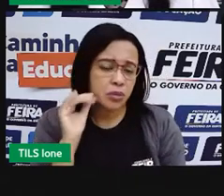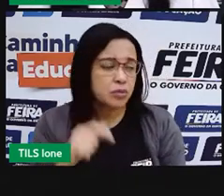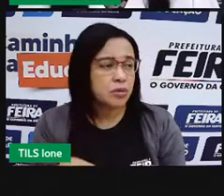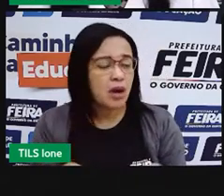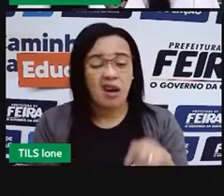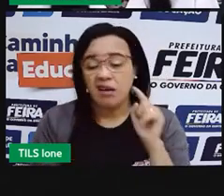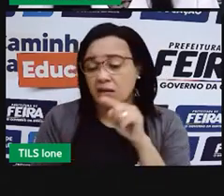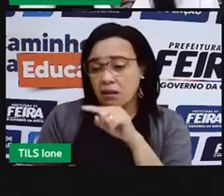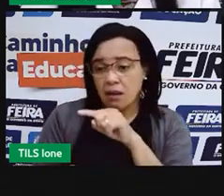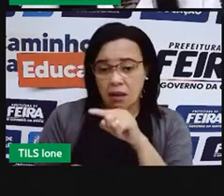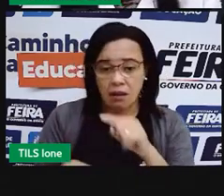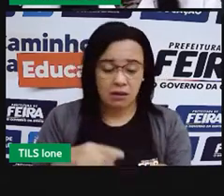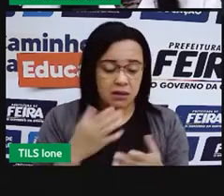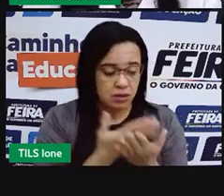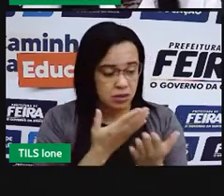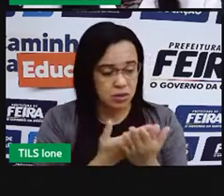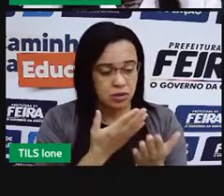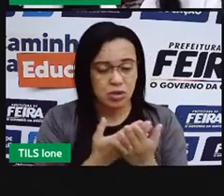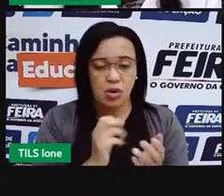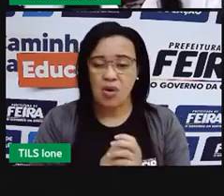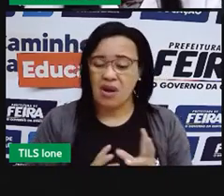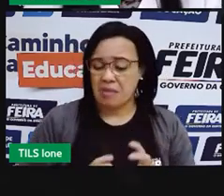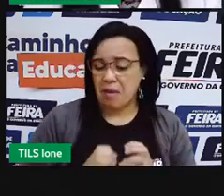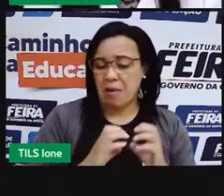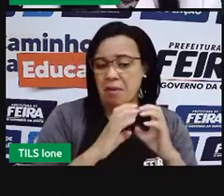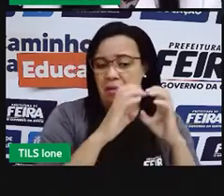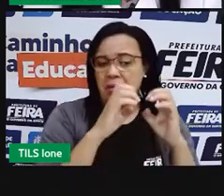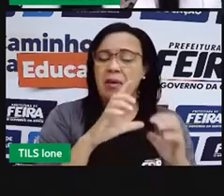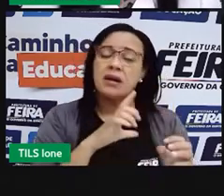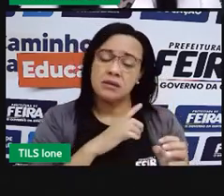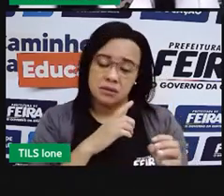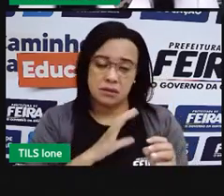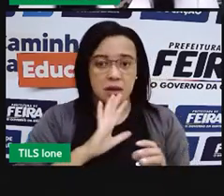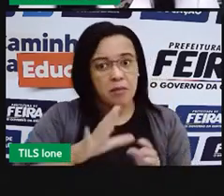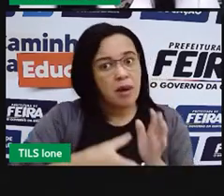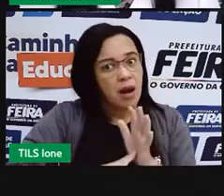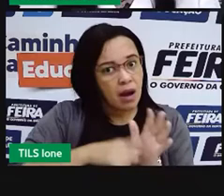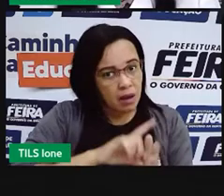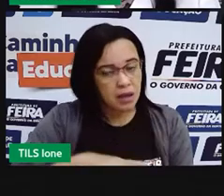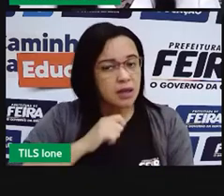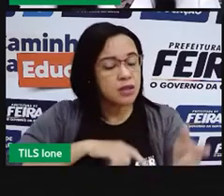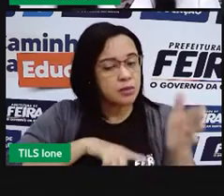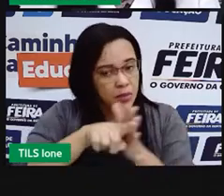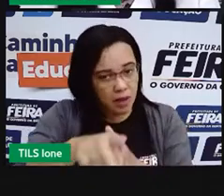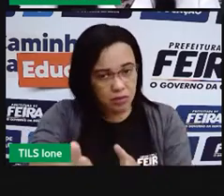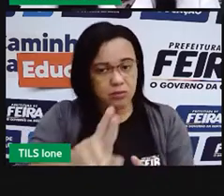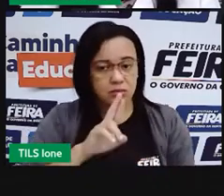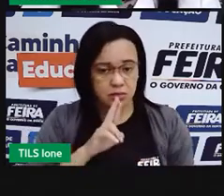briga, mas antes de contar o que aconteceu, quero que você responda a minha pergunta.